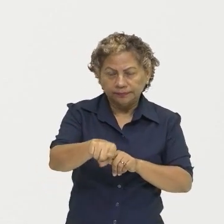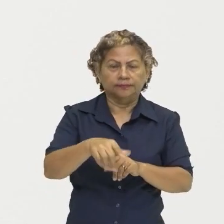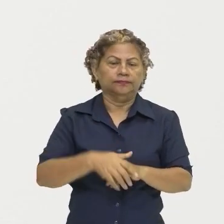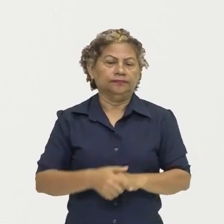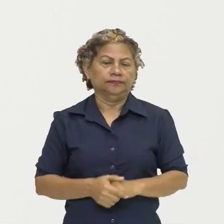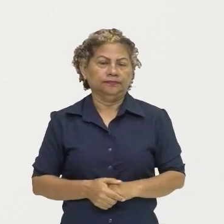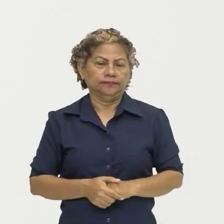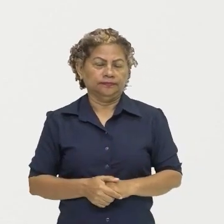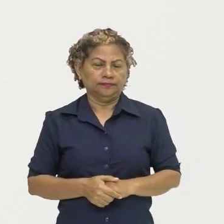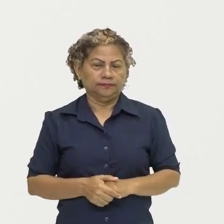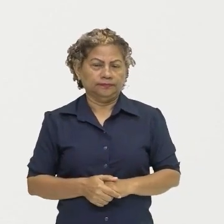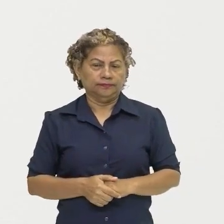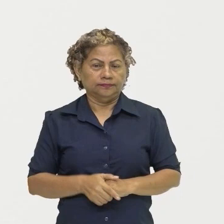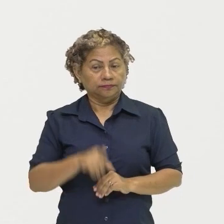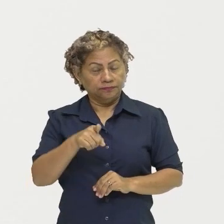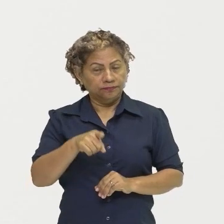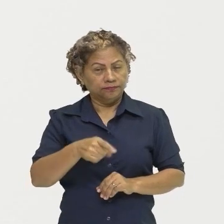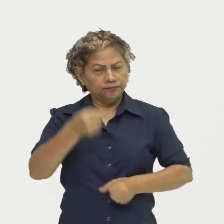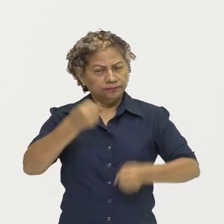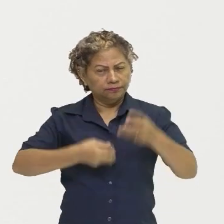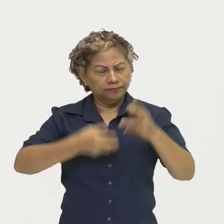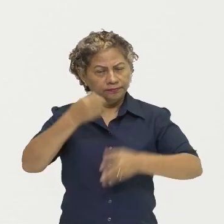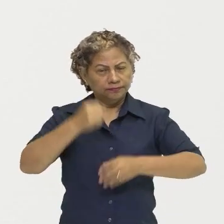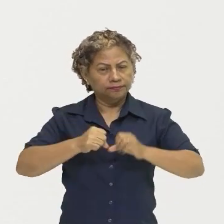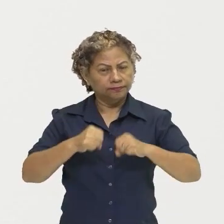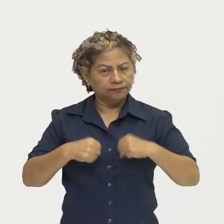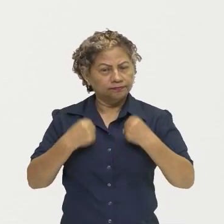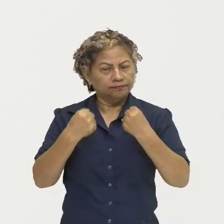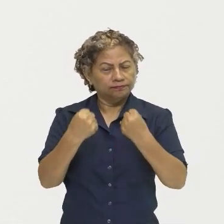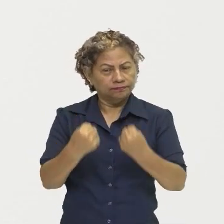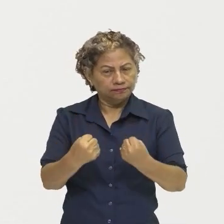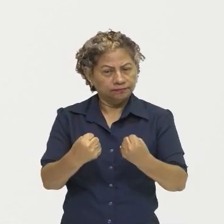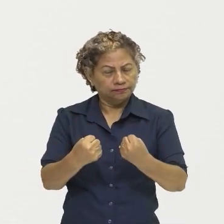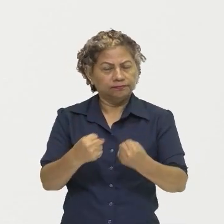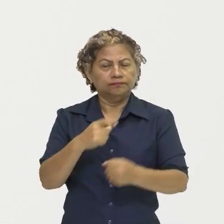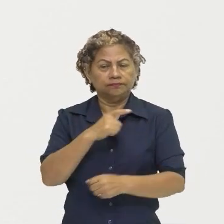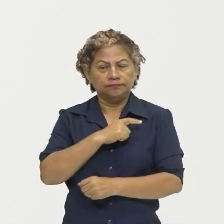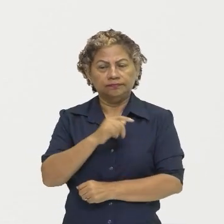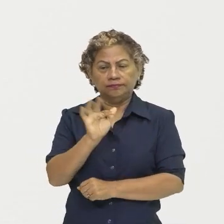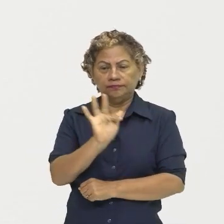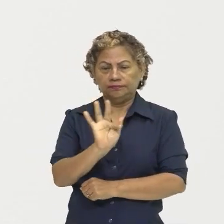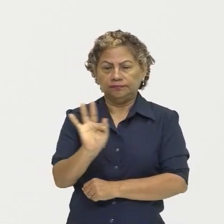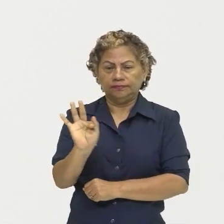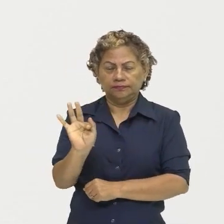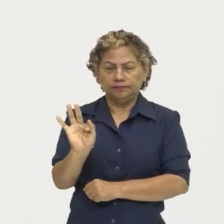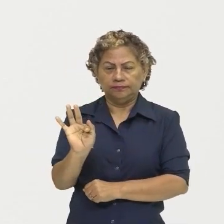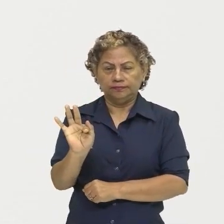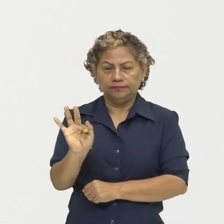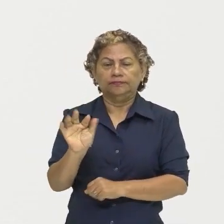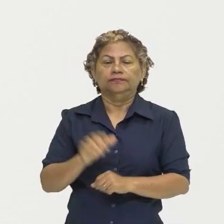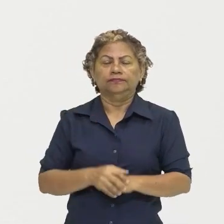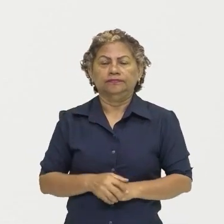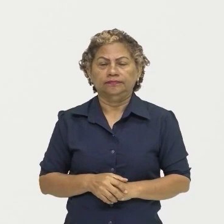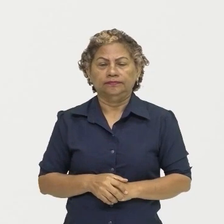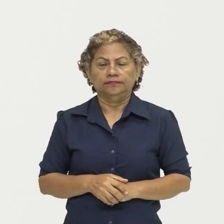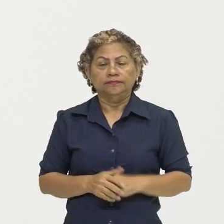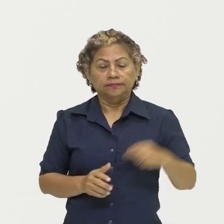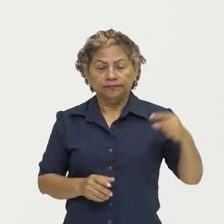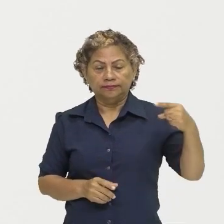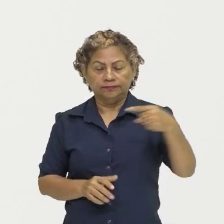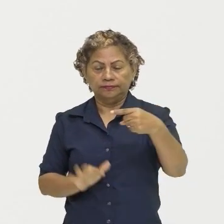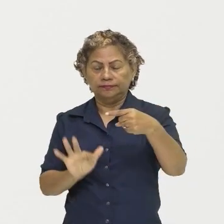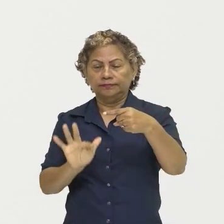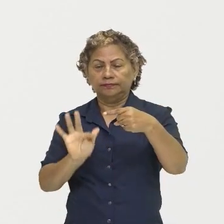falando aqui da força, você tem aqui a letra F e esta